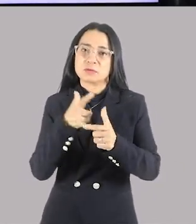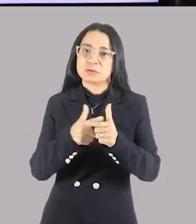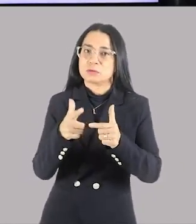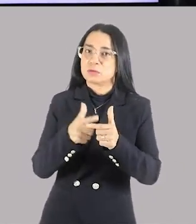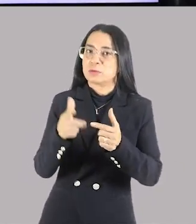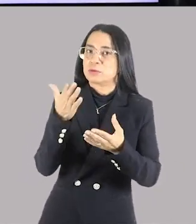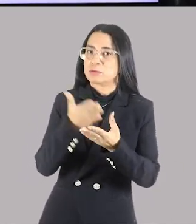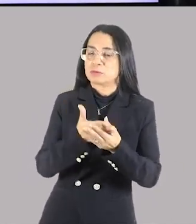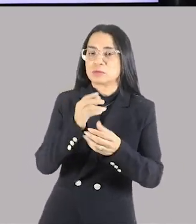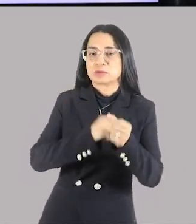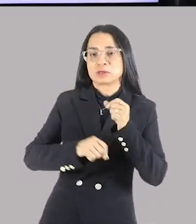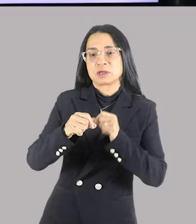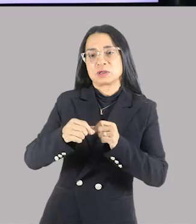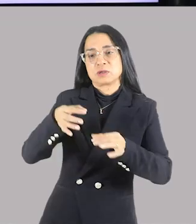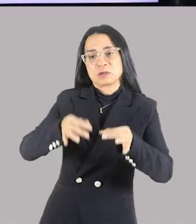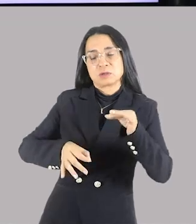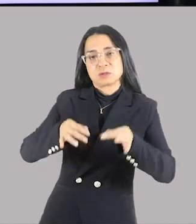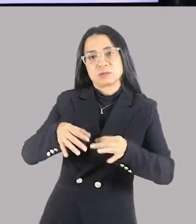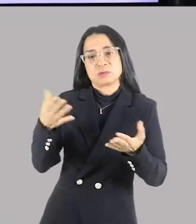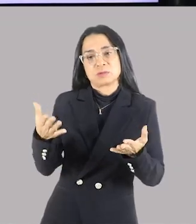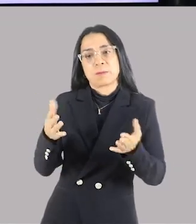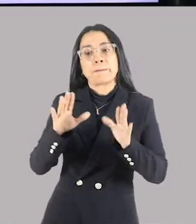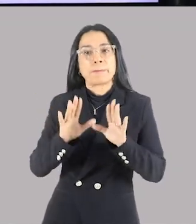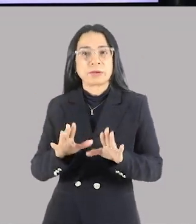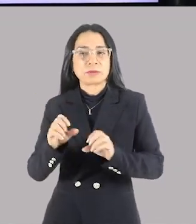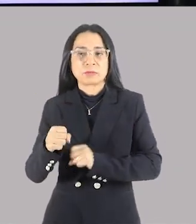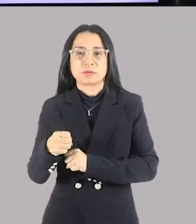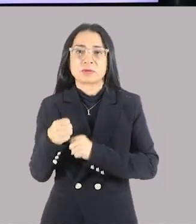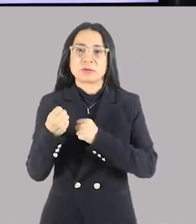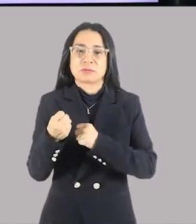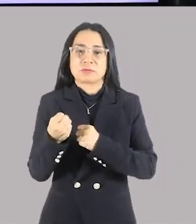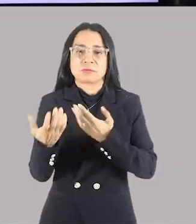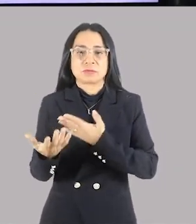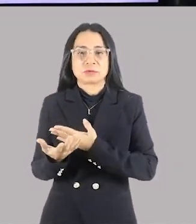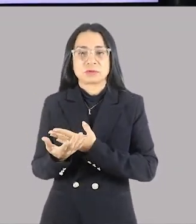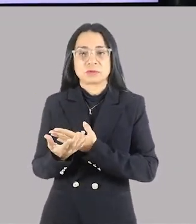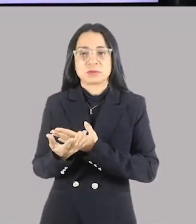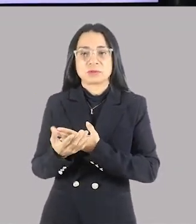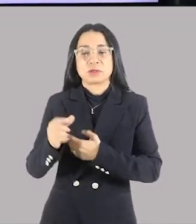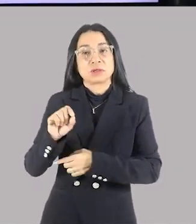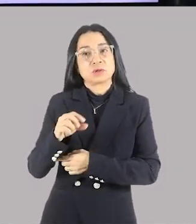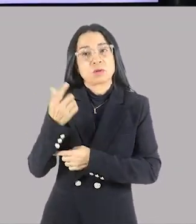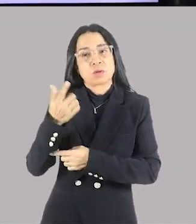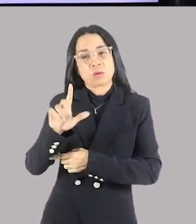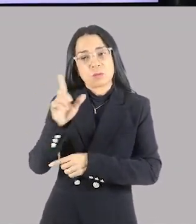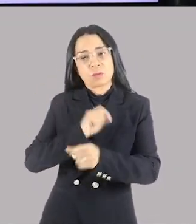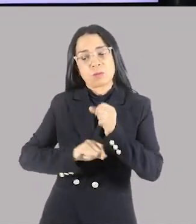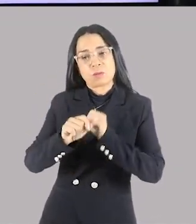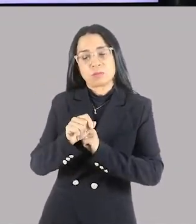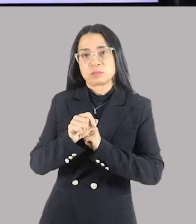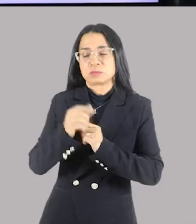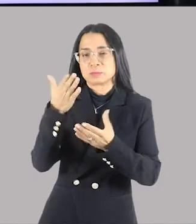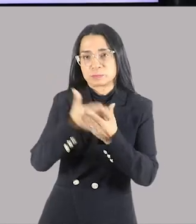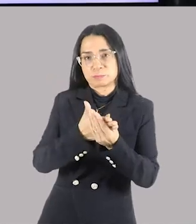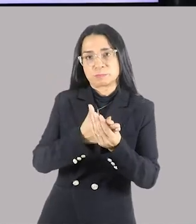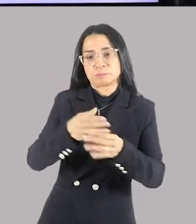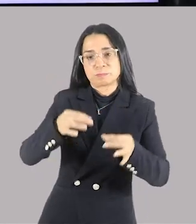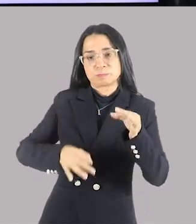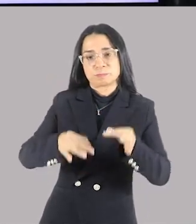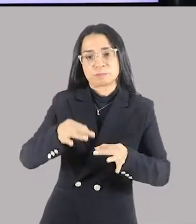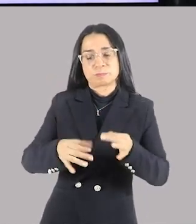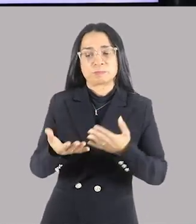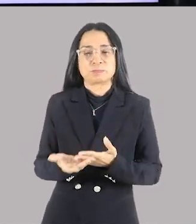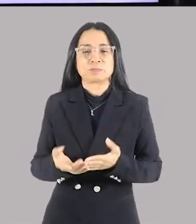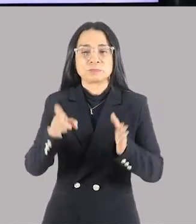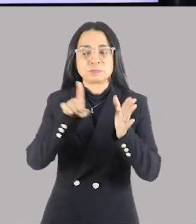apenas para a defesa dessas prerrogativas, não para outros processos judiciais. Essa